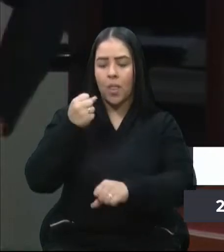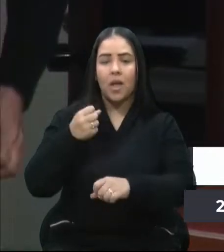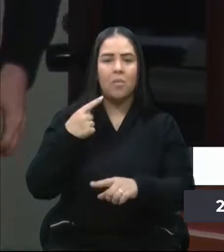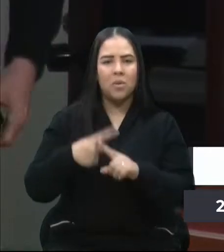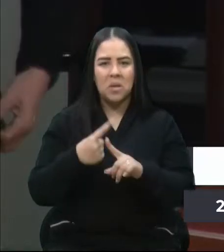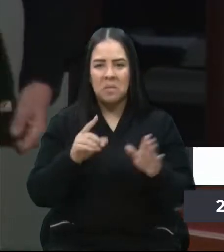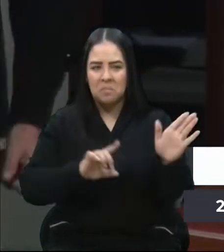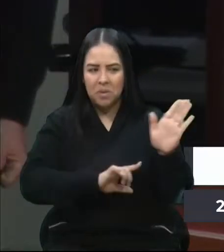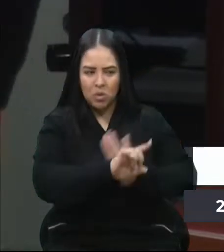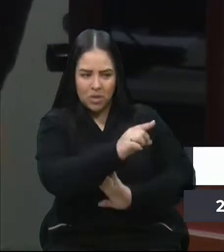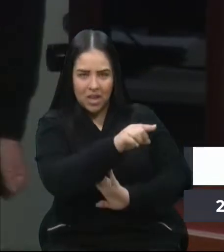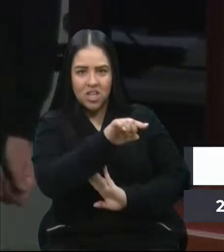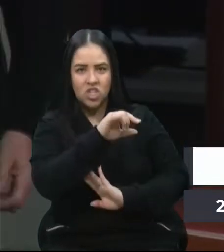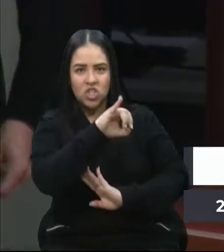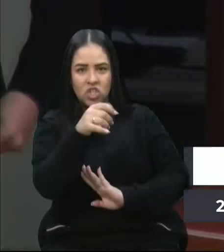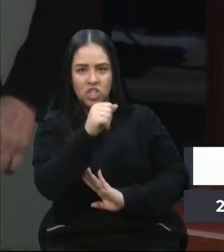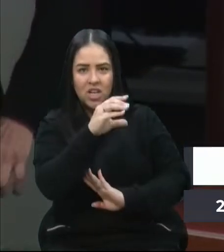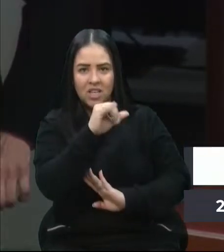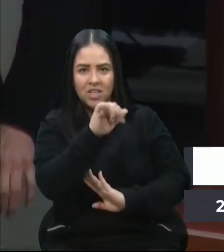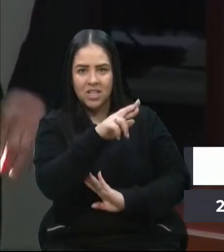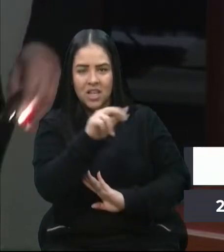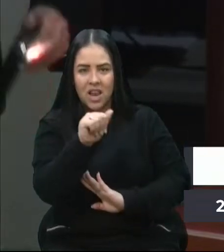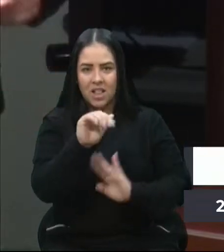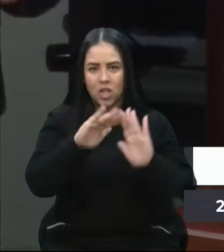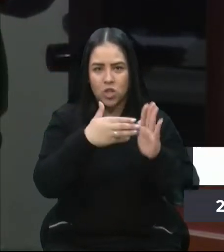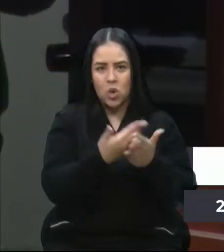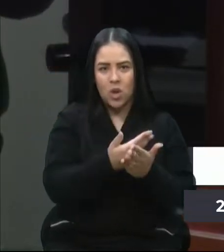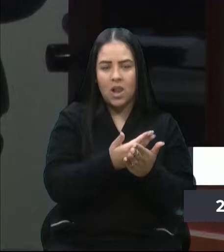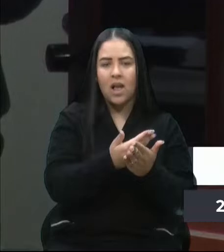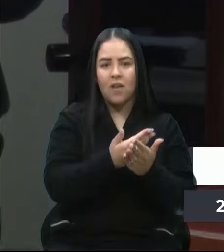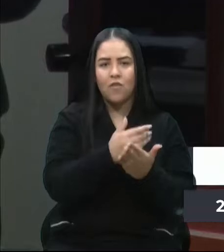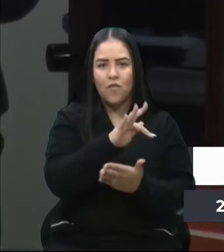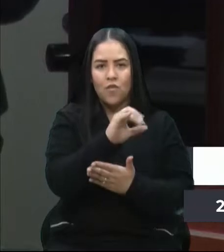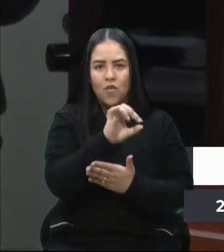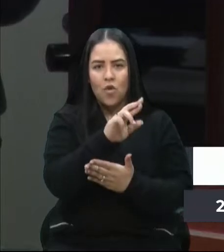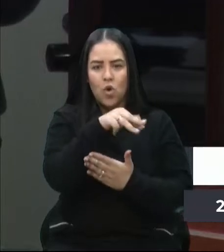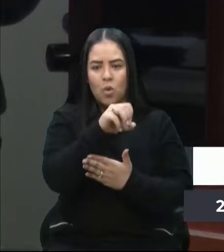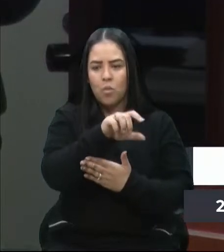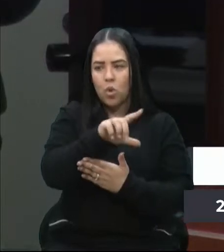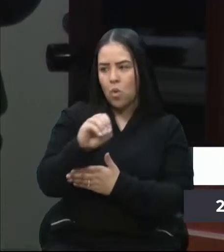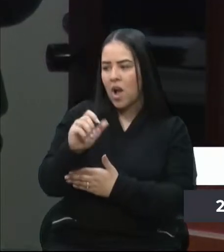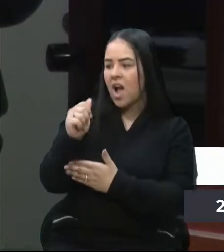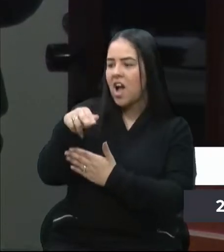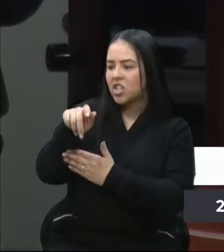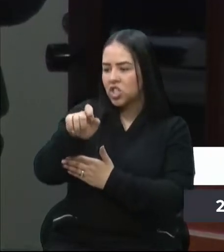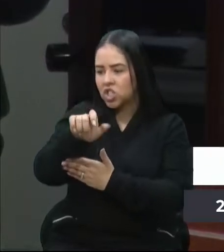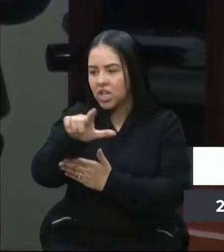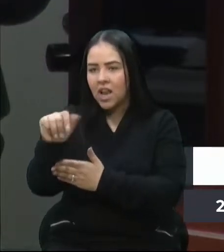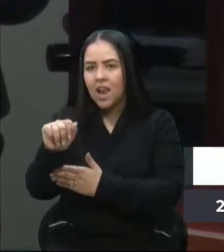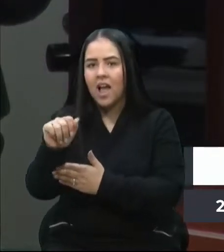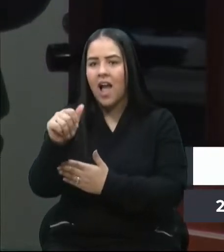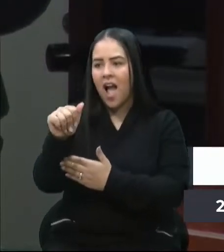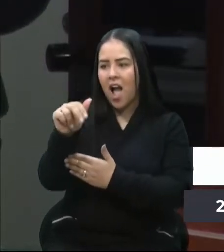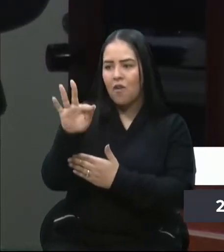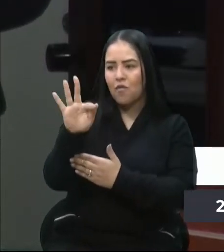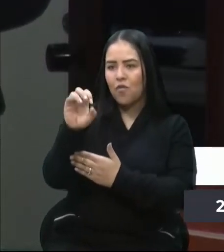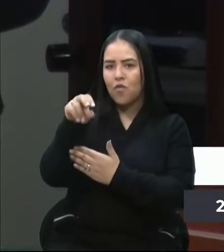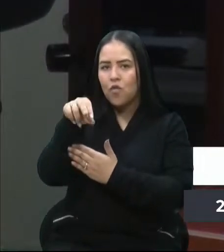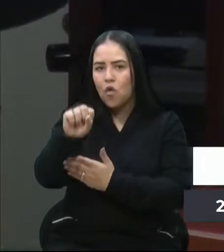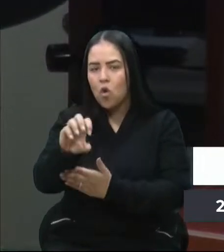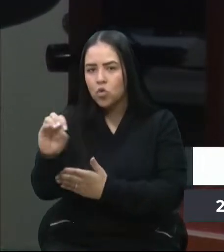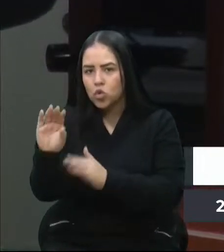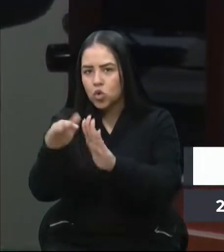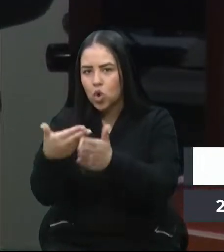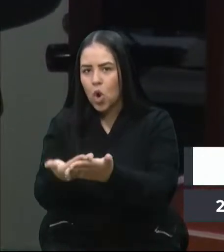para a Jaciara, lá do Laurindo Fórmulo, né, para a Ângela do Afonso Seco, né, para a Mariana do Atiliano